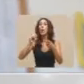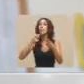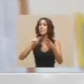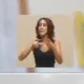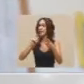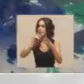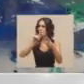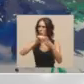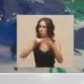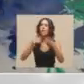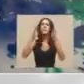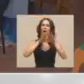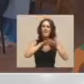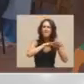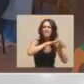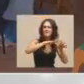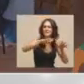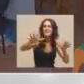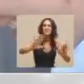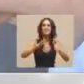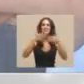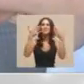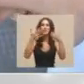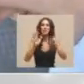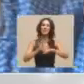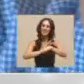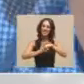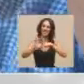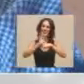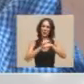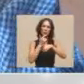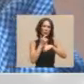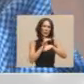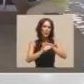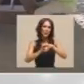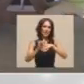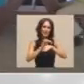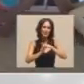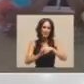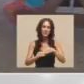Odmira. Uma vasta extensão geográfica, mas acima de tudo, uma enorme extensão de afetos.